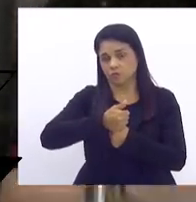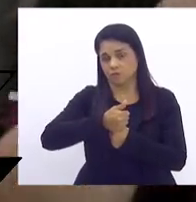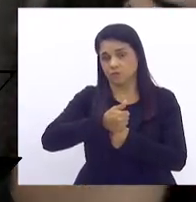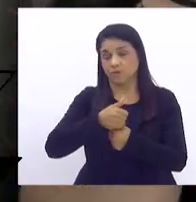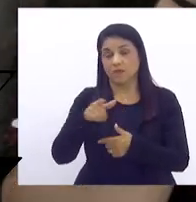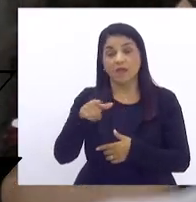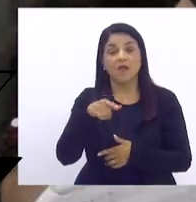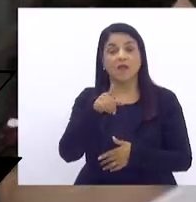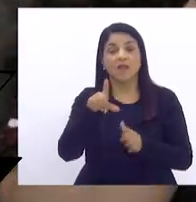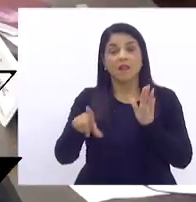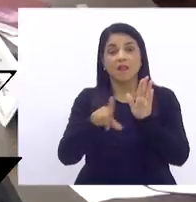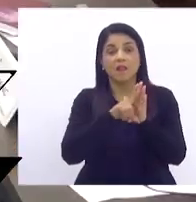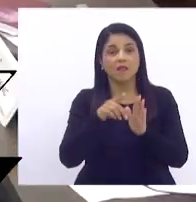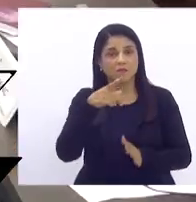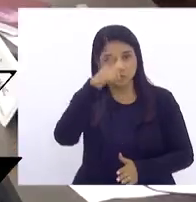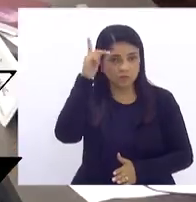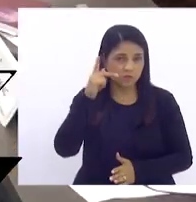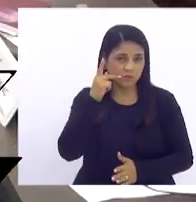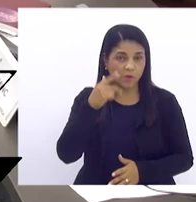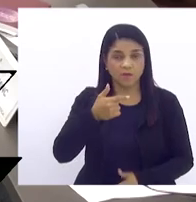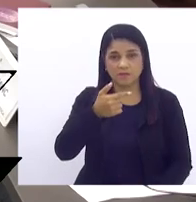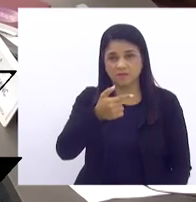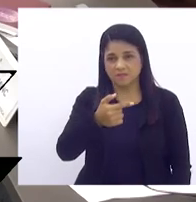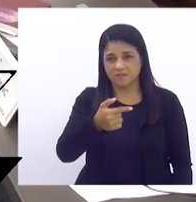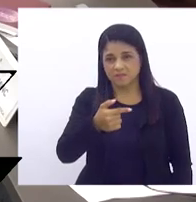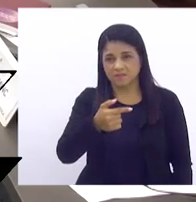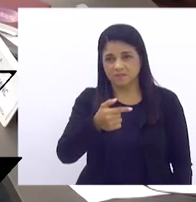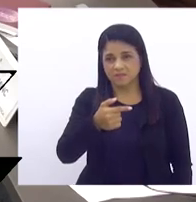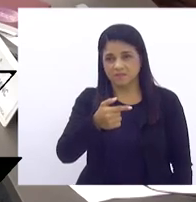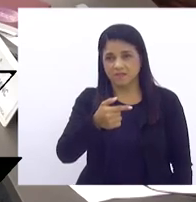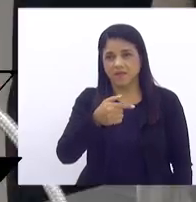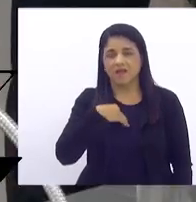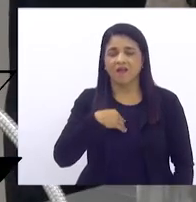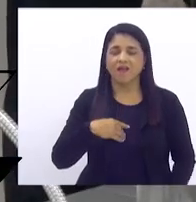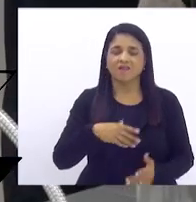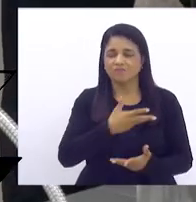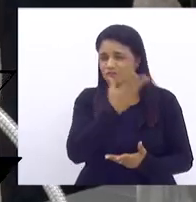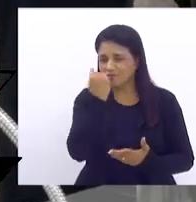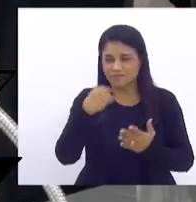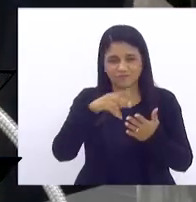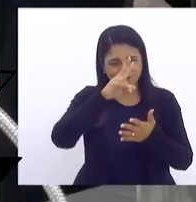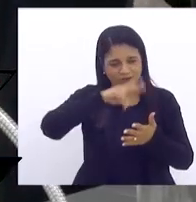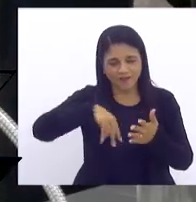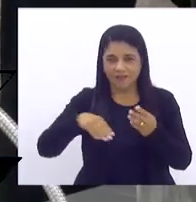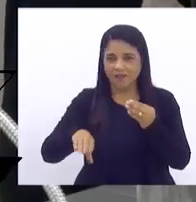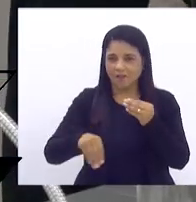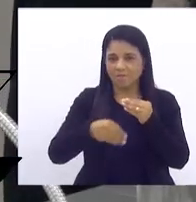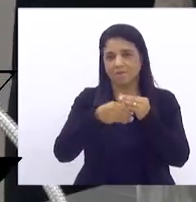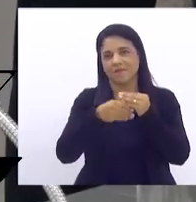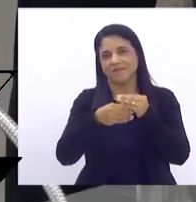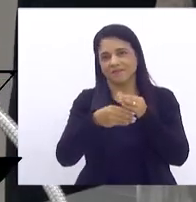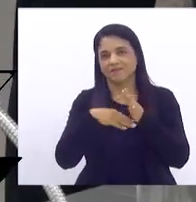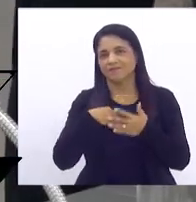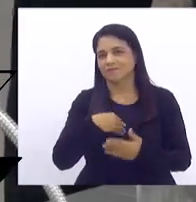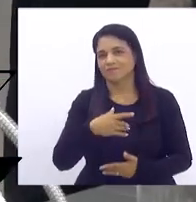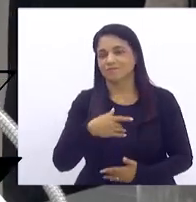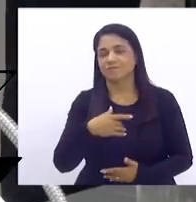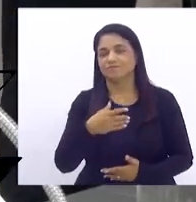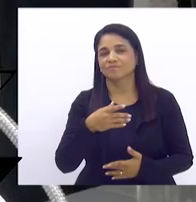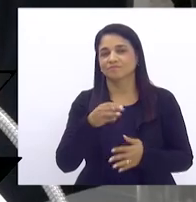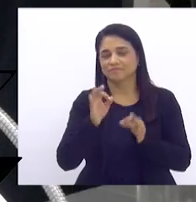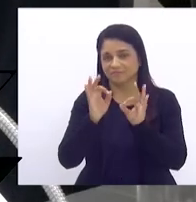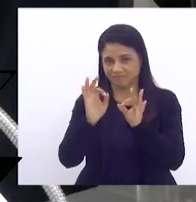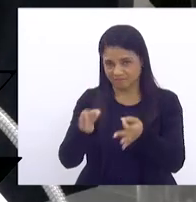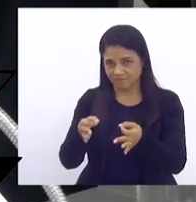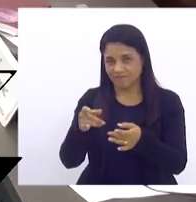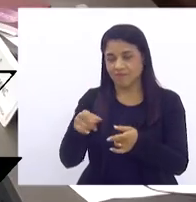Luiz Paulo, é a 7.538. Ah, é que eu não li a emenda. É. Ele mexeu na emenda. Ele alterou. Então, ele tá alterou. Absoluta. Vamos ver lá se